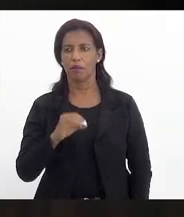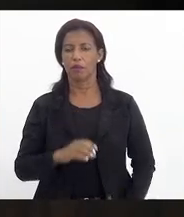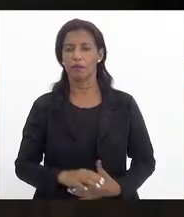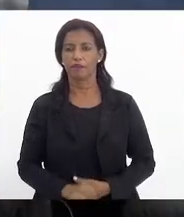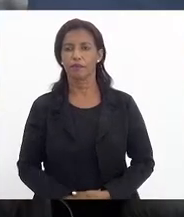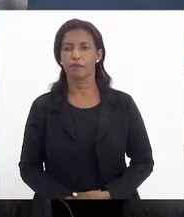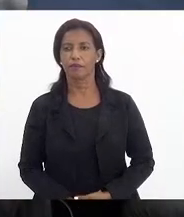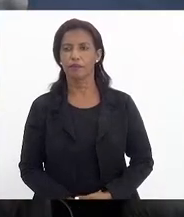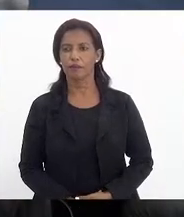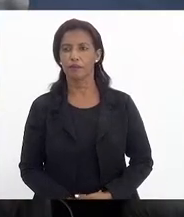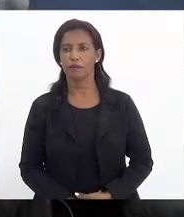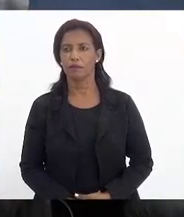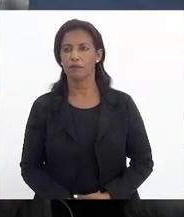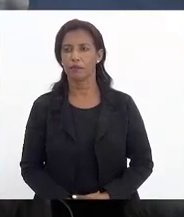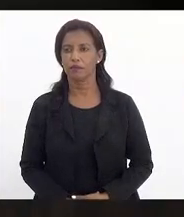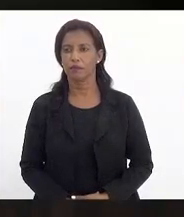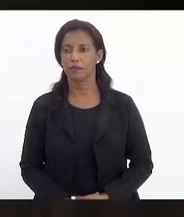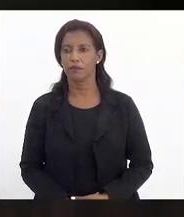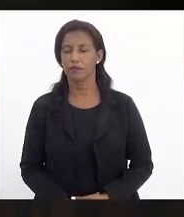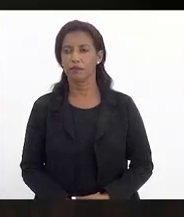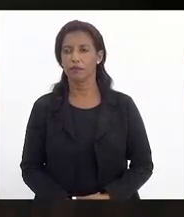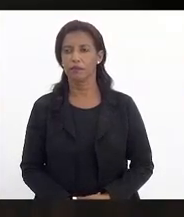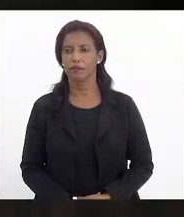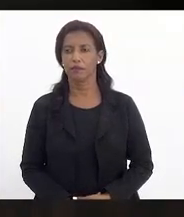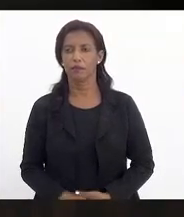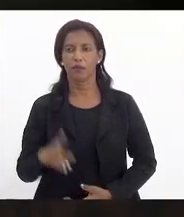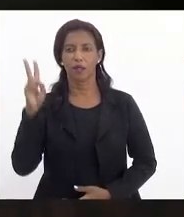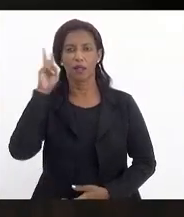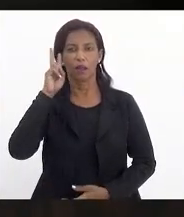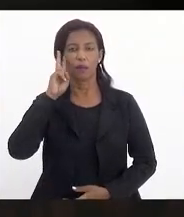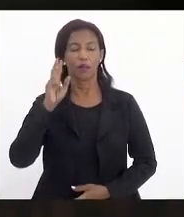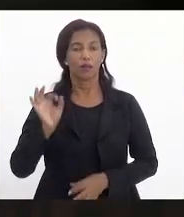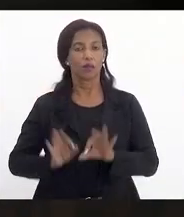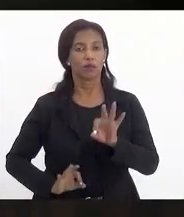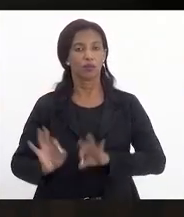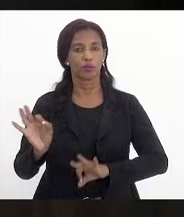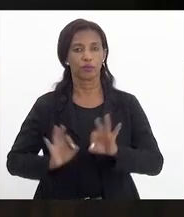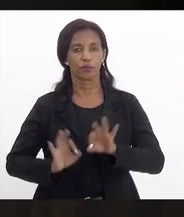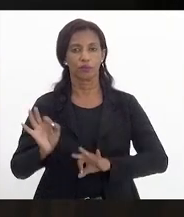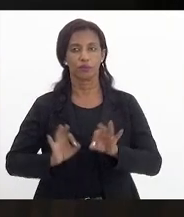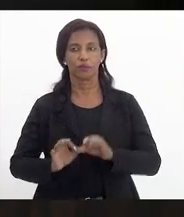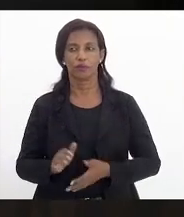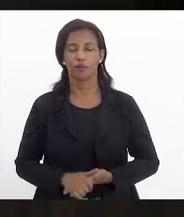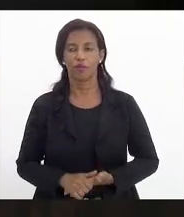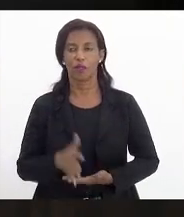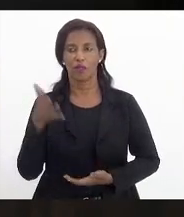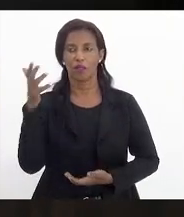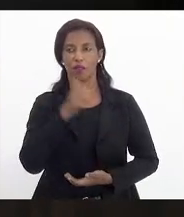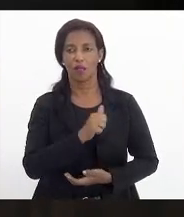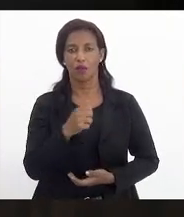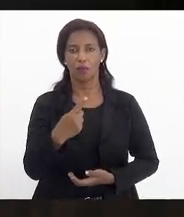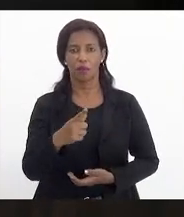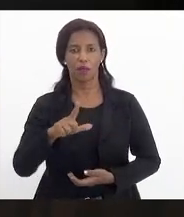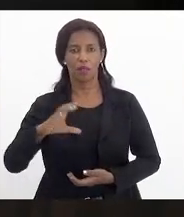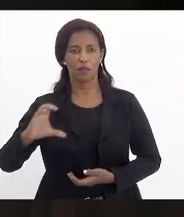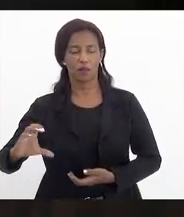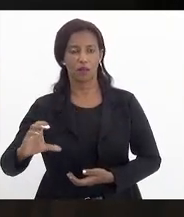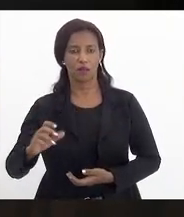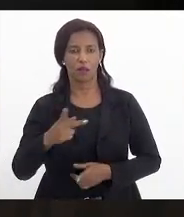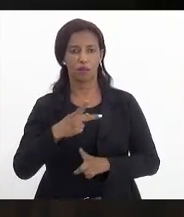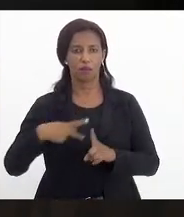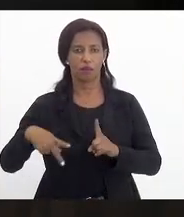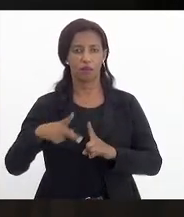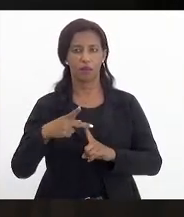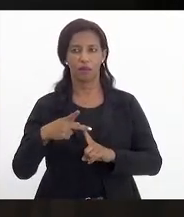Ok. Deputado Márcio Canella, lembrando que os projetos, salvo o PLC da Previdência, vai